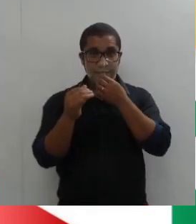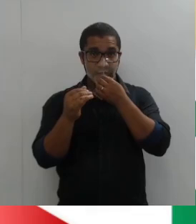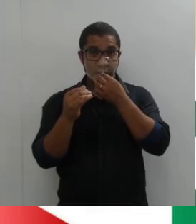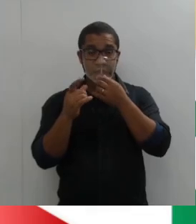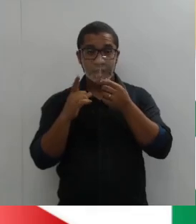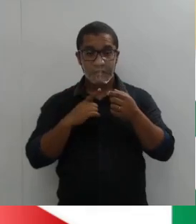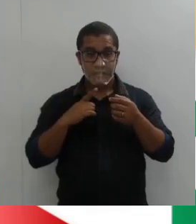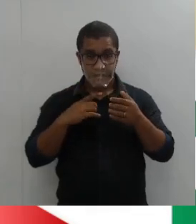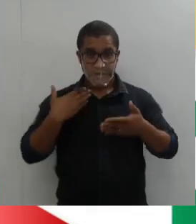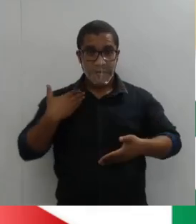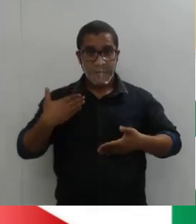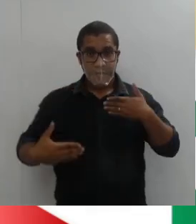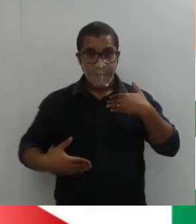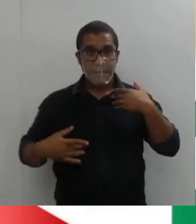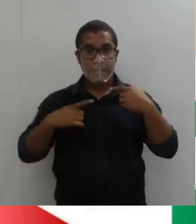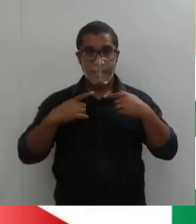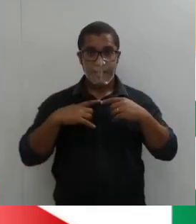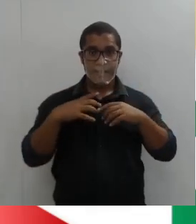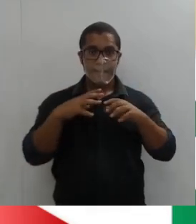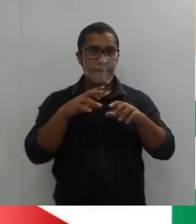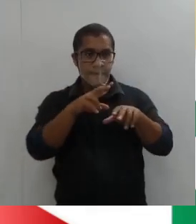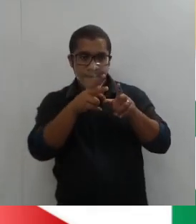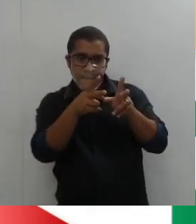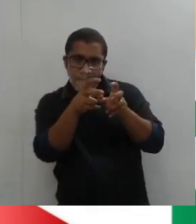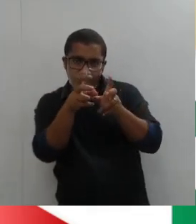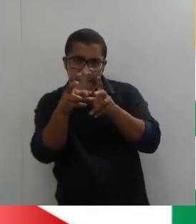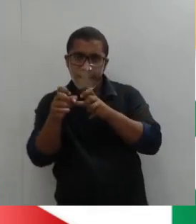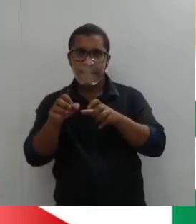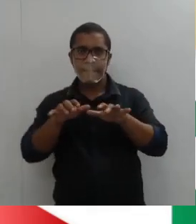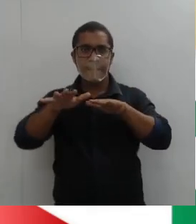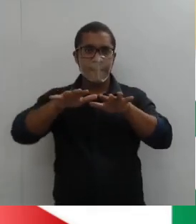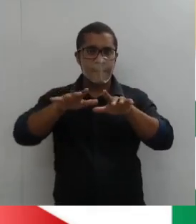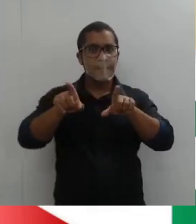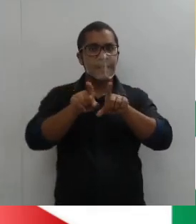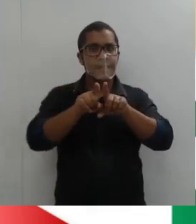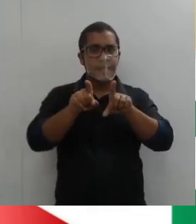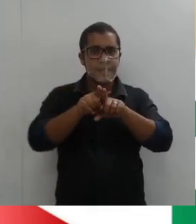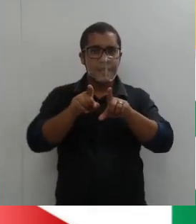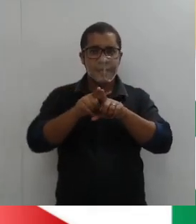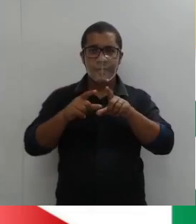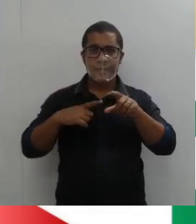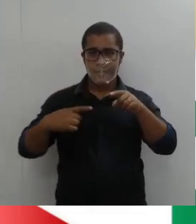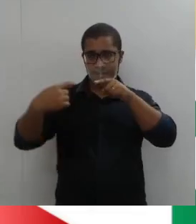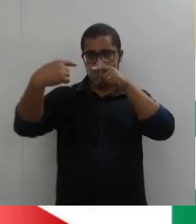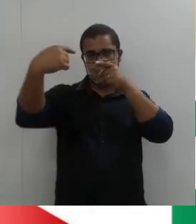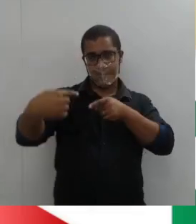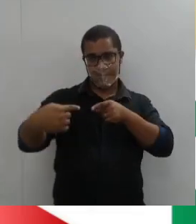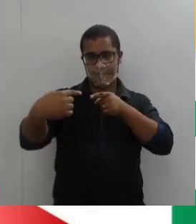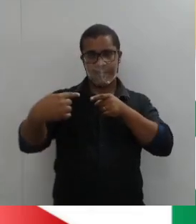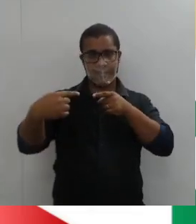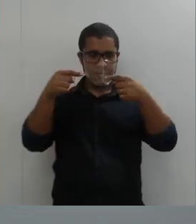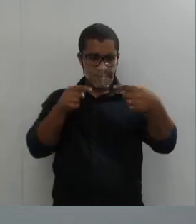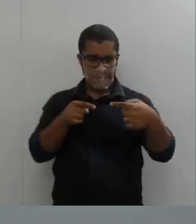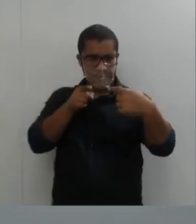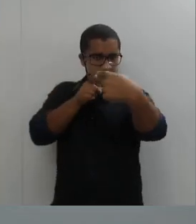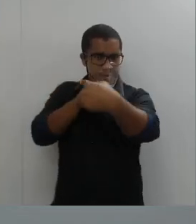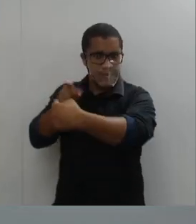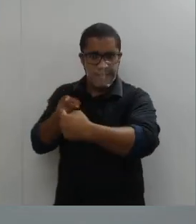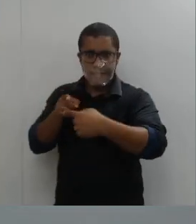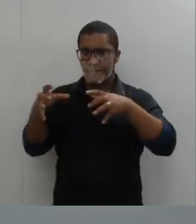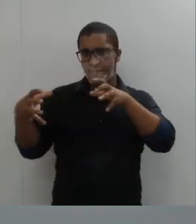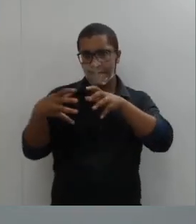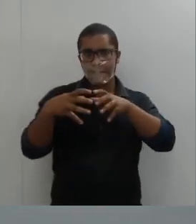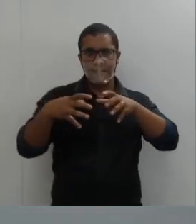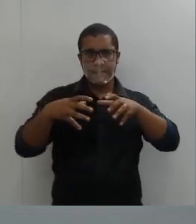controle corporal por meio de sensor de movimento e confronto online contra um ou mais oponentes. Ou seja, você não